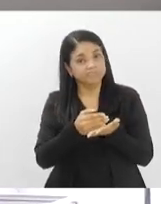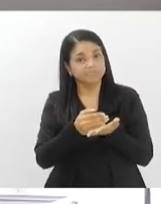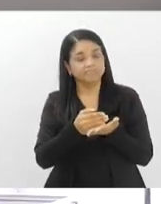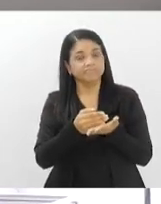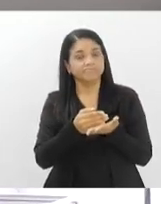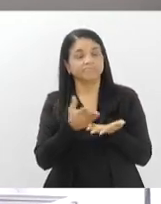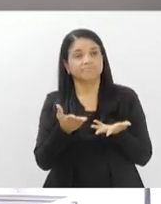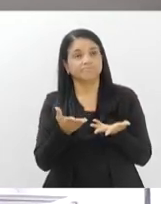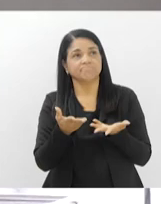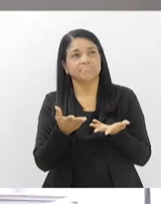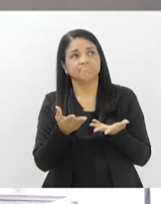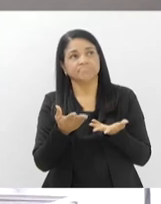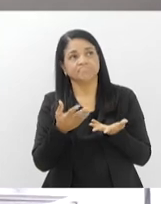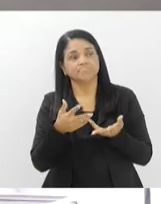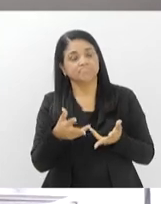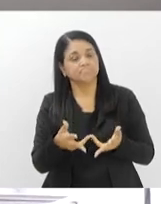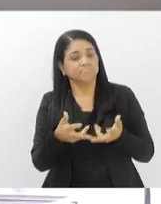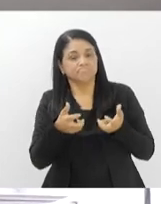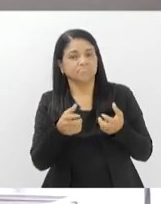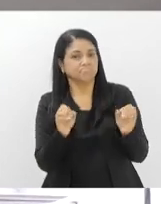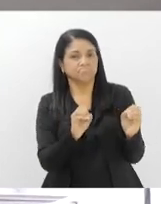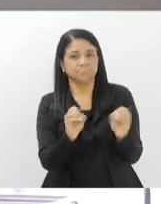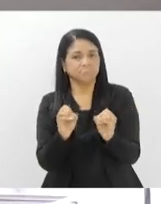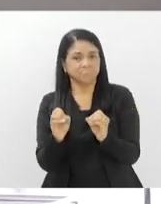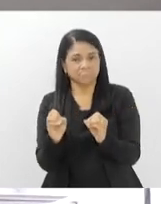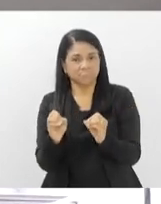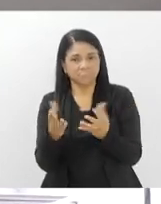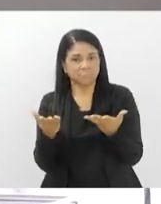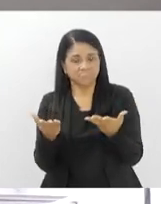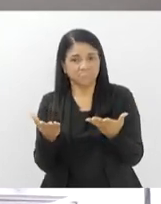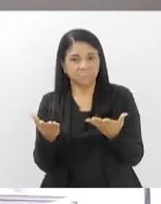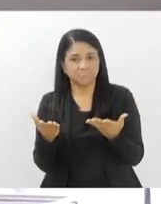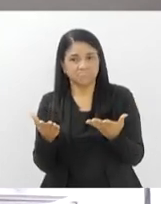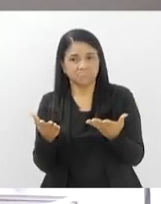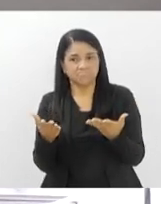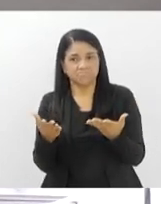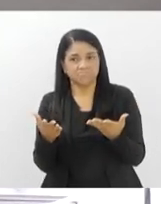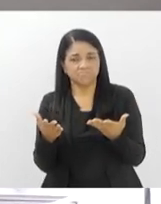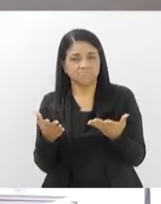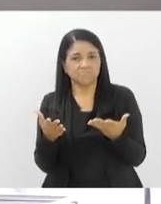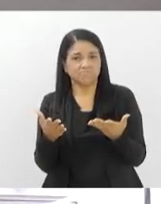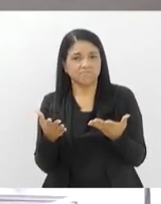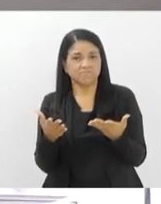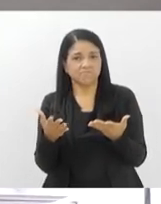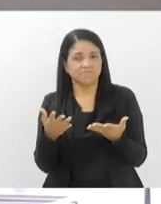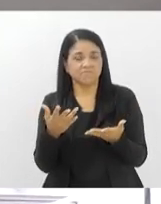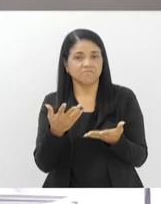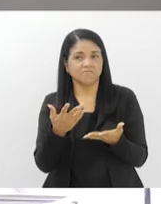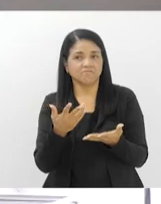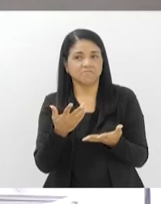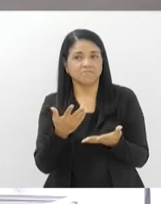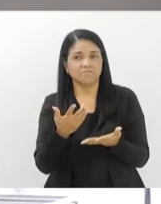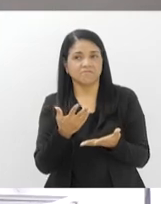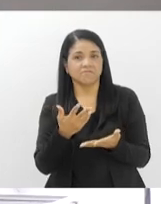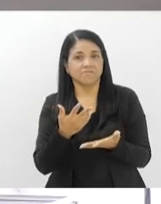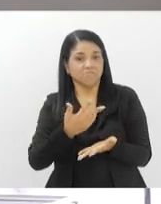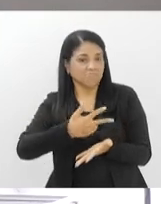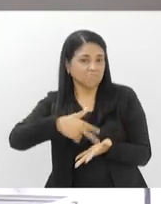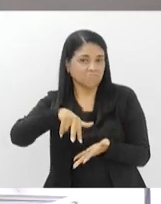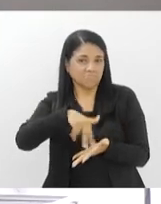não vejo por que ter espetáculos sem discutir o termo